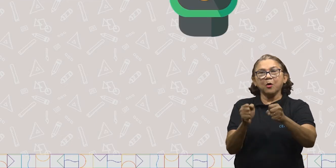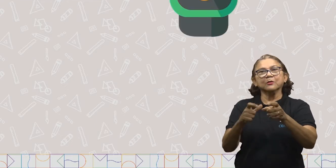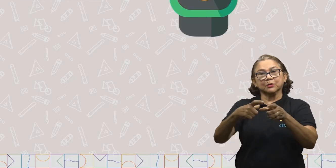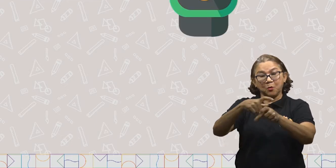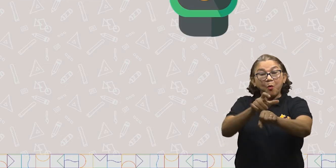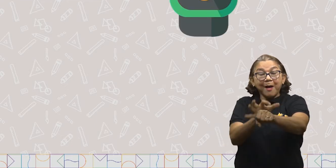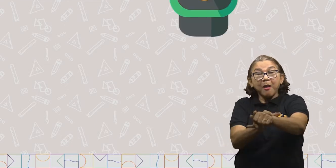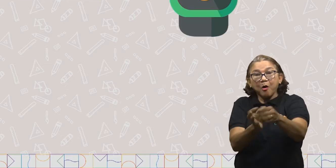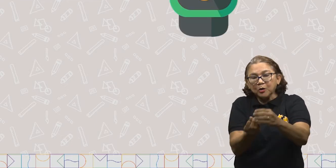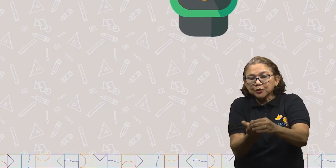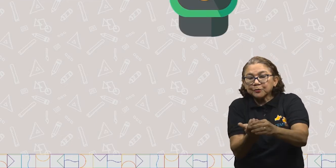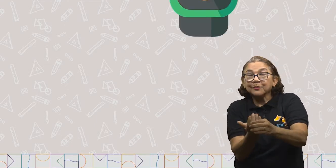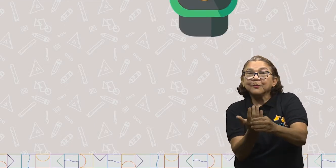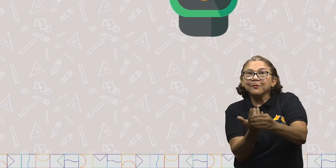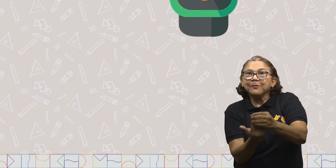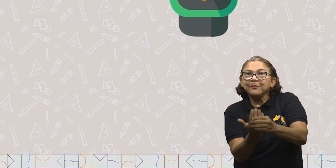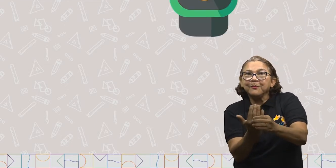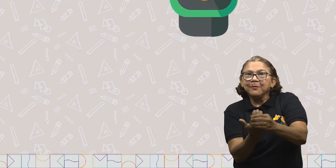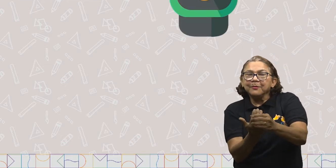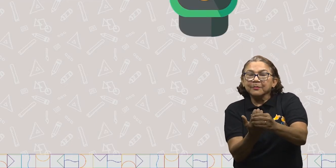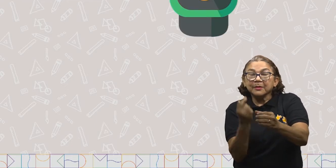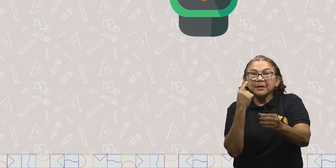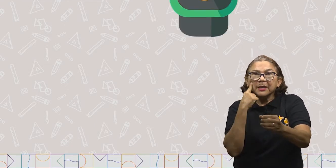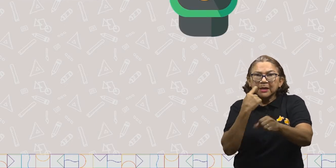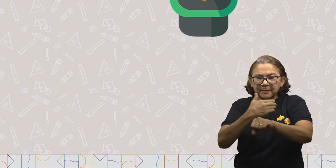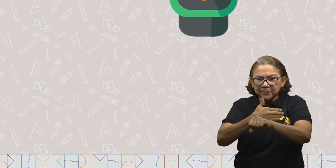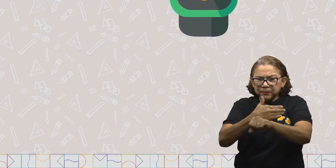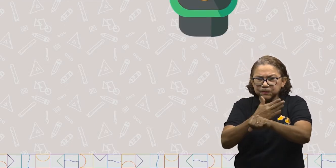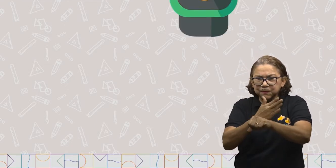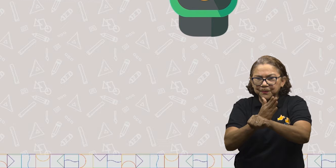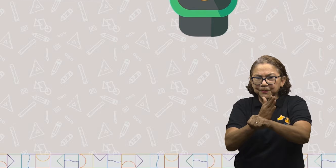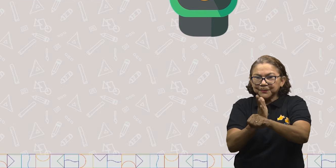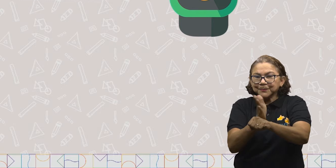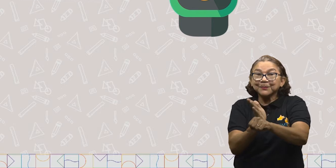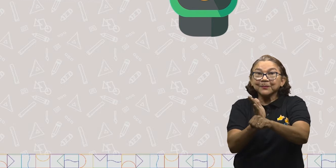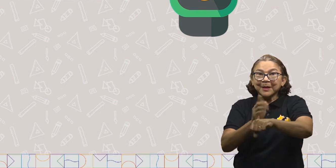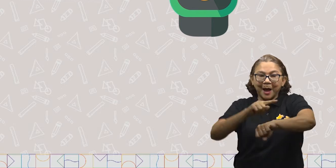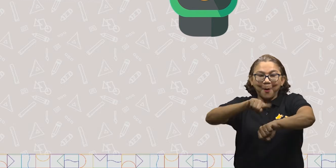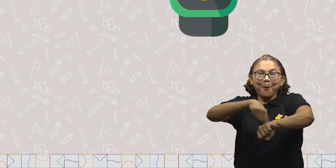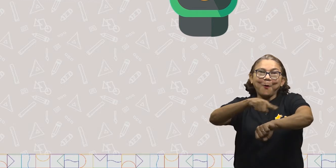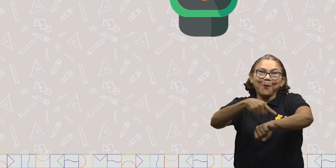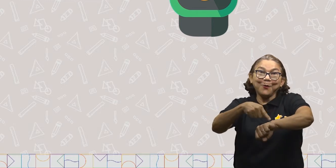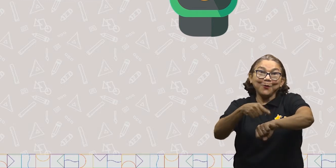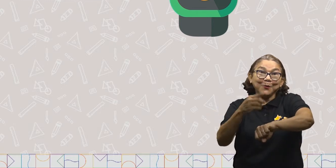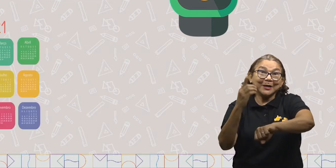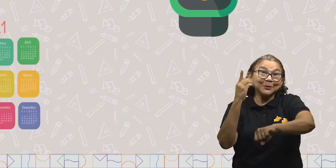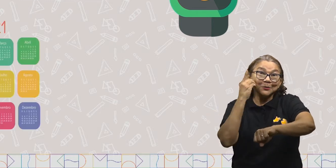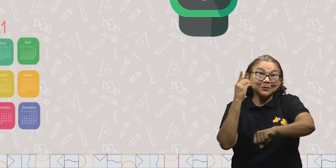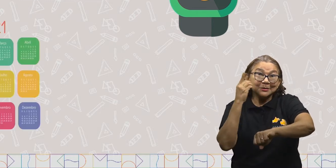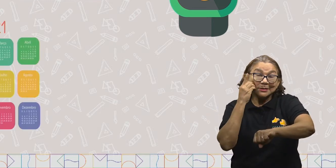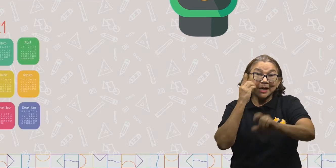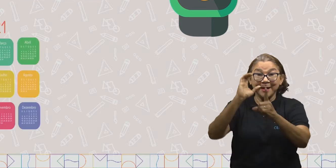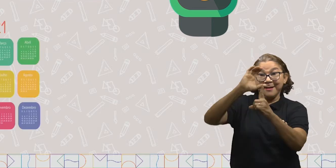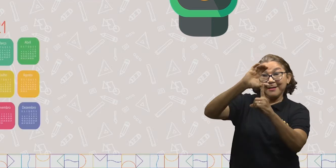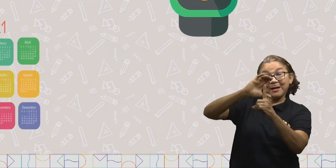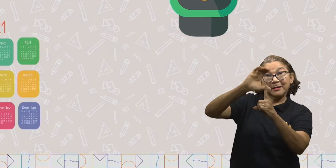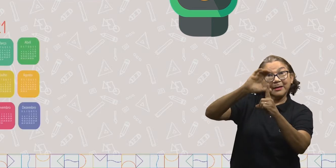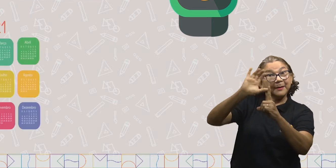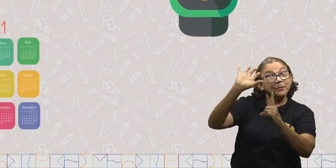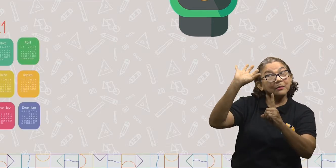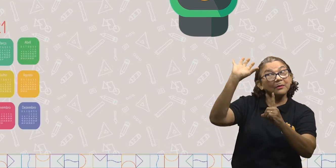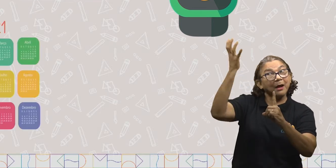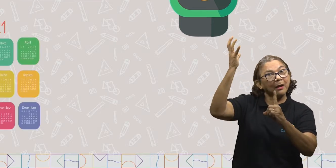relógio digital, para medir os segundos, os minutos e as horas de um dia. O calendário,